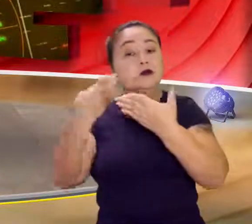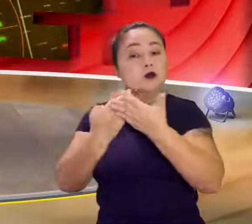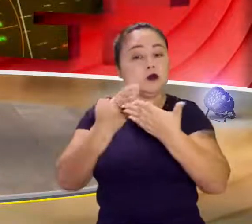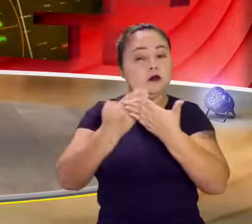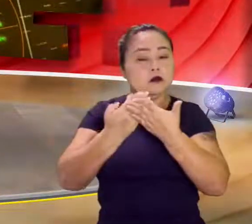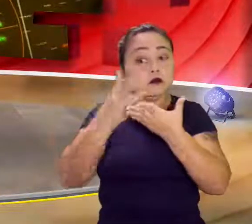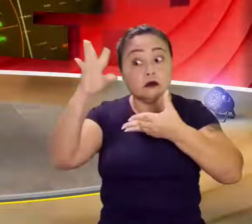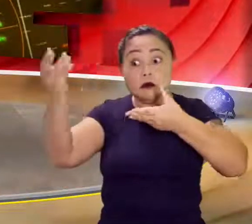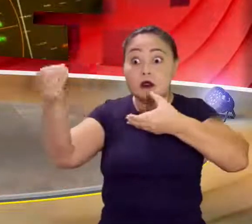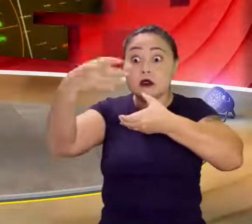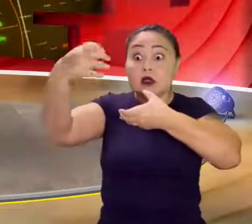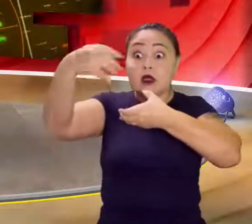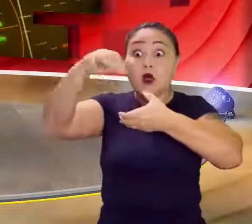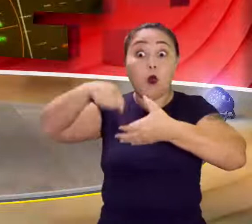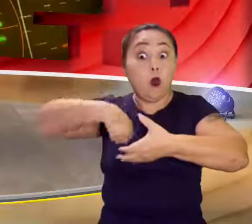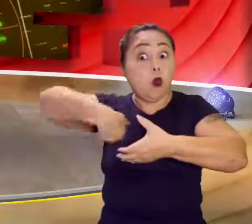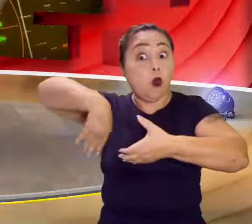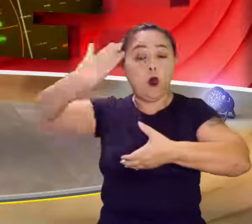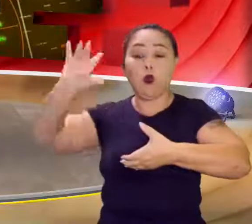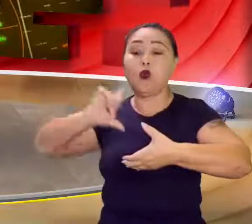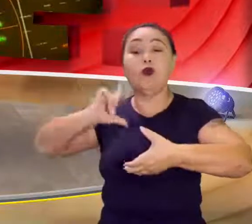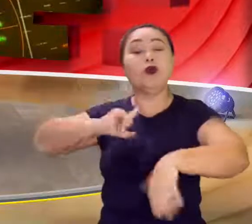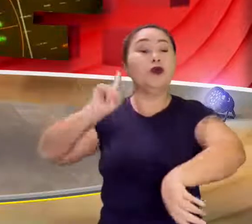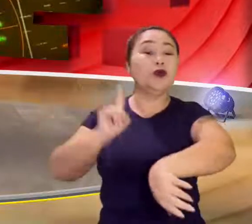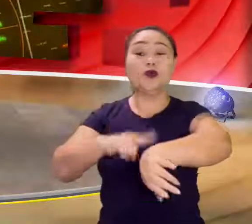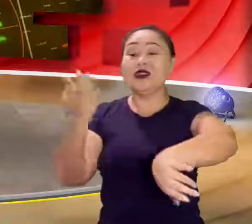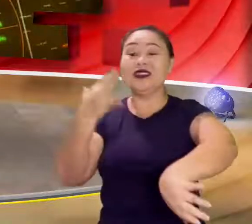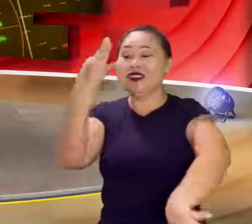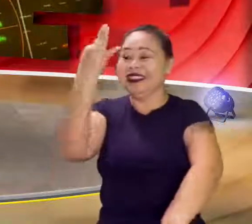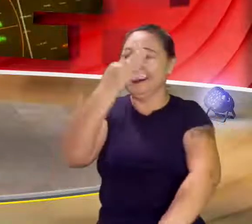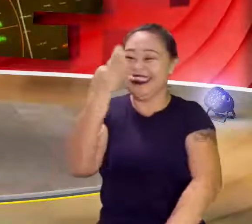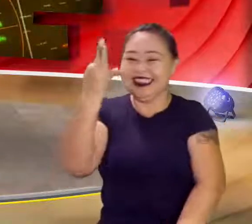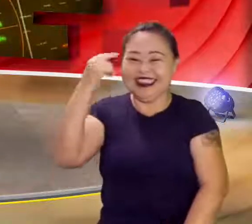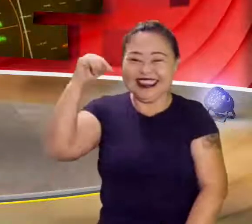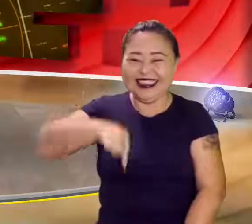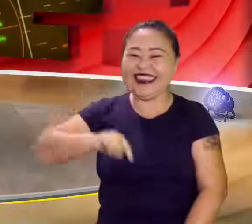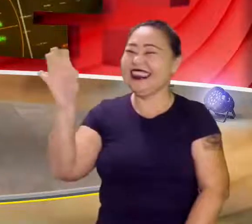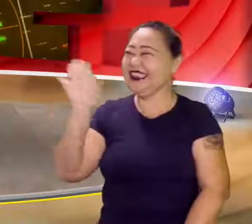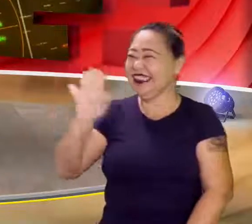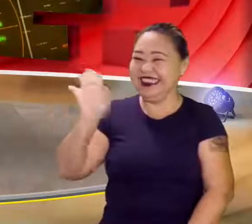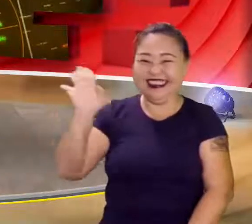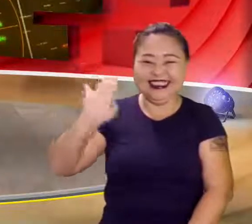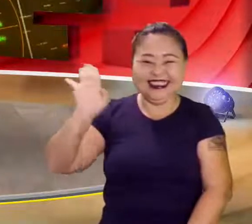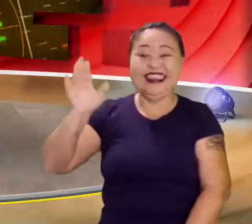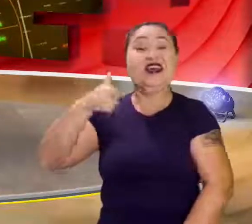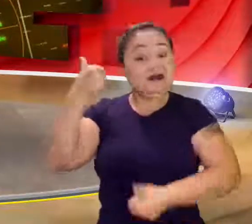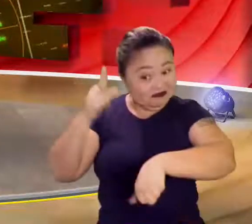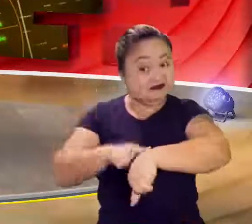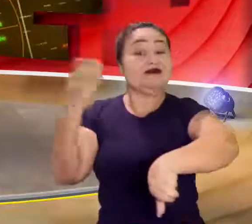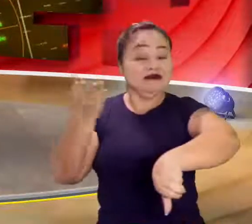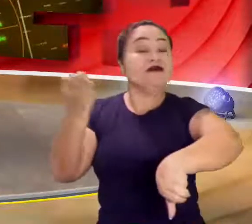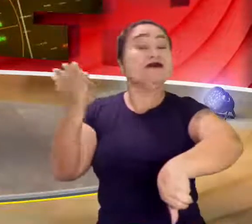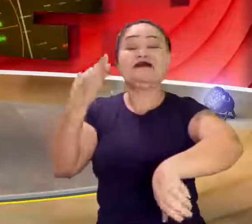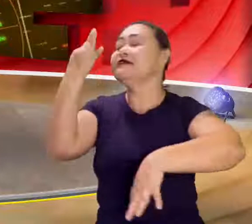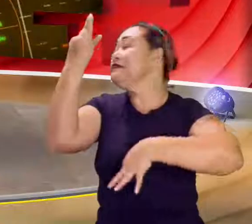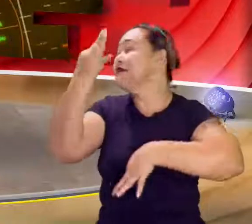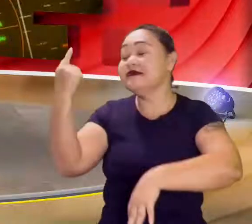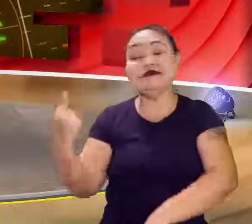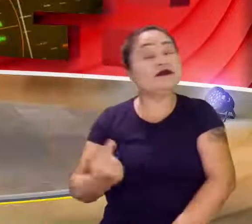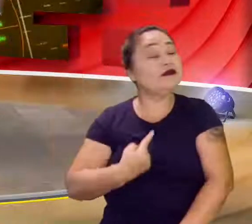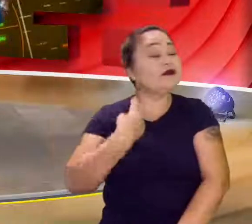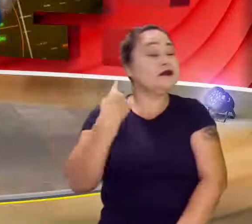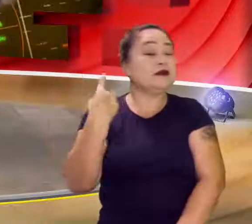tá recheada. Então, por isso, eu vivo esse momento lindo aqui, né? Professora Adelina também vive esse momento lindo. Quando eu